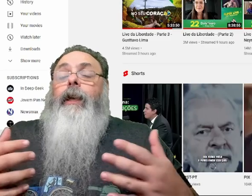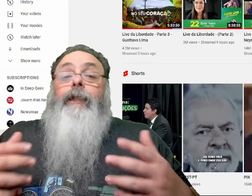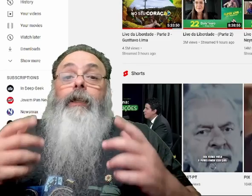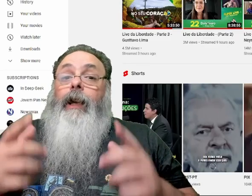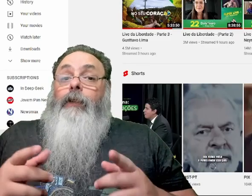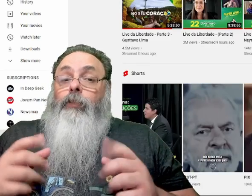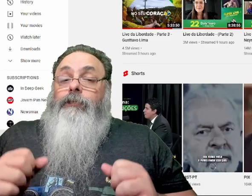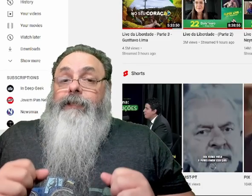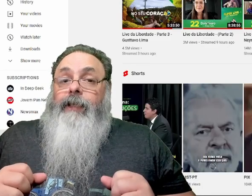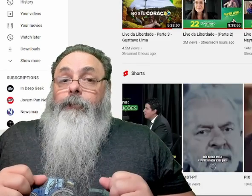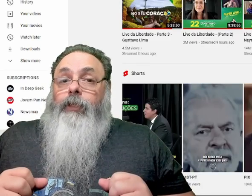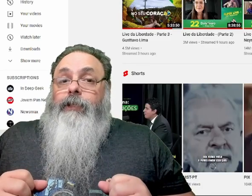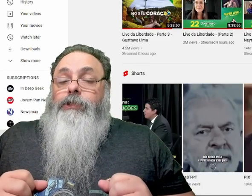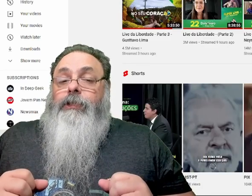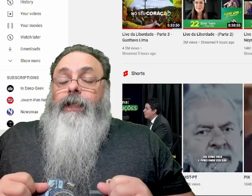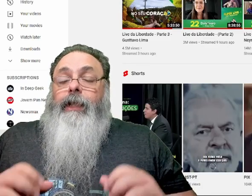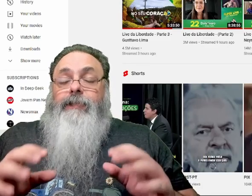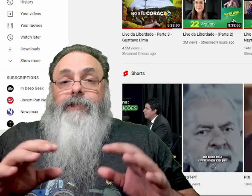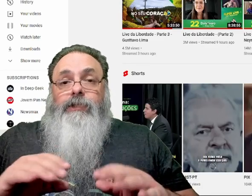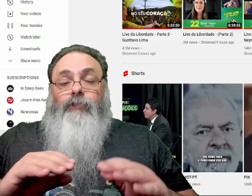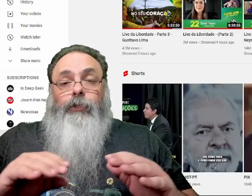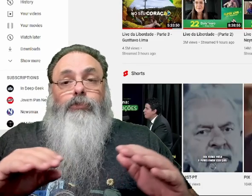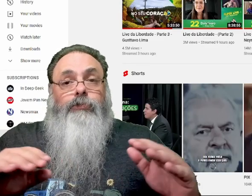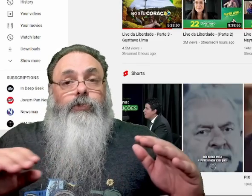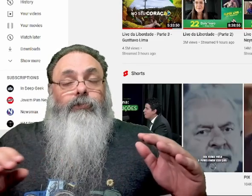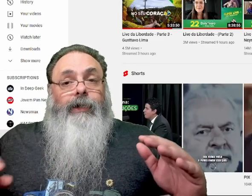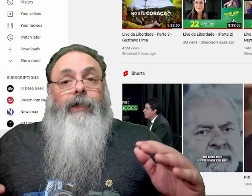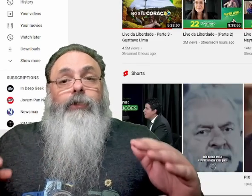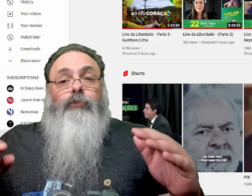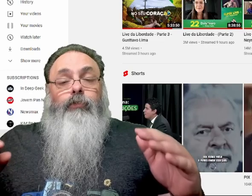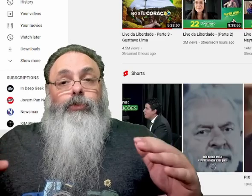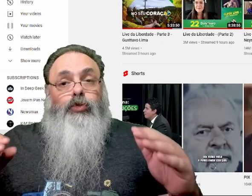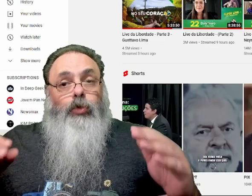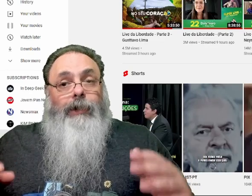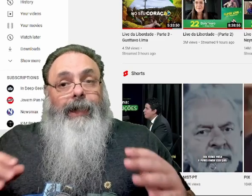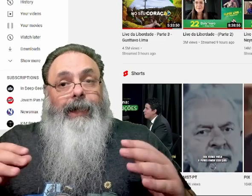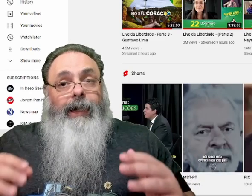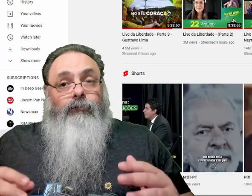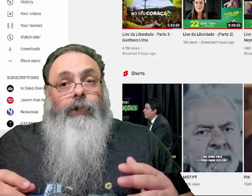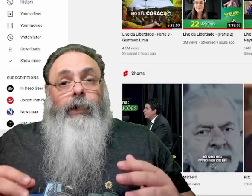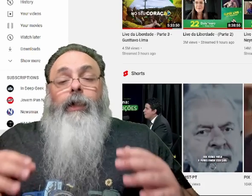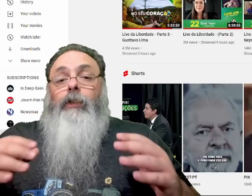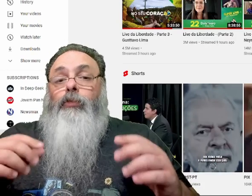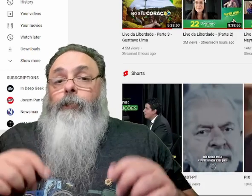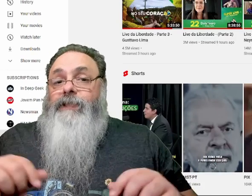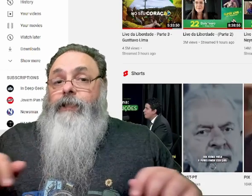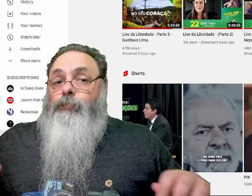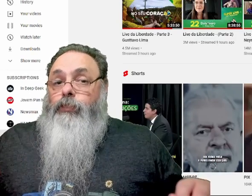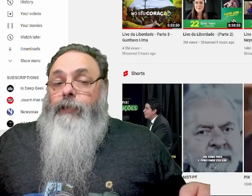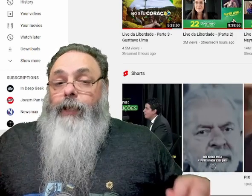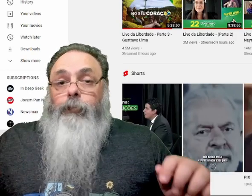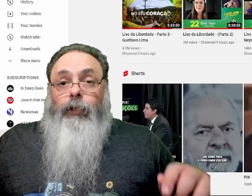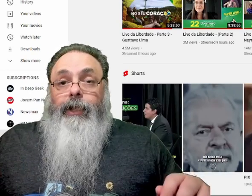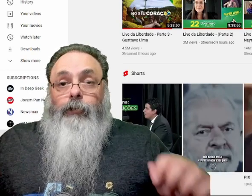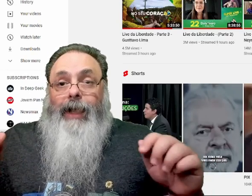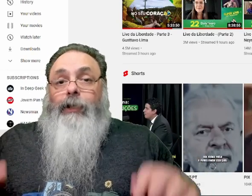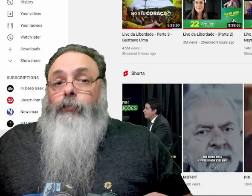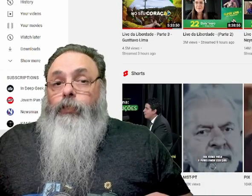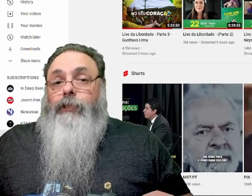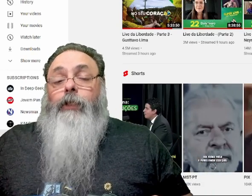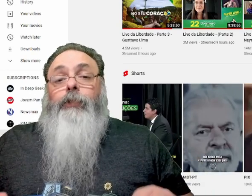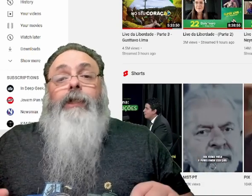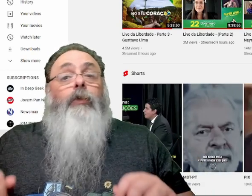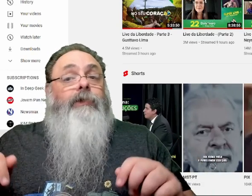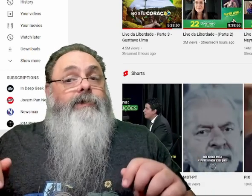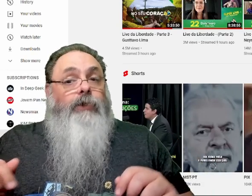e um outro detalhe importante tá esses valores todos que eu falei isso foi só na Live do presidente bolsonaro porque no